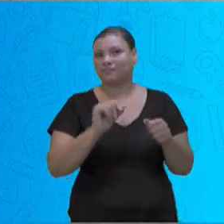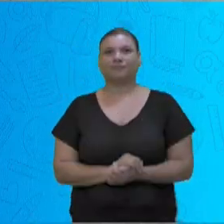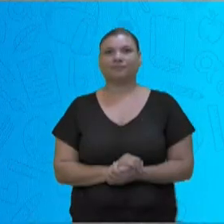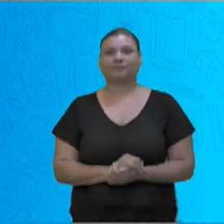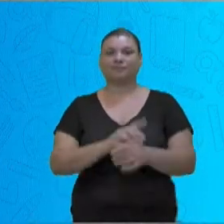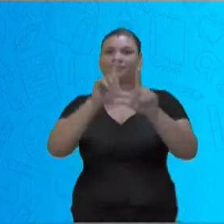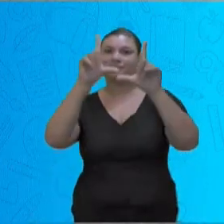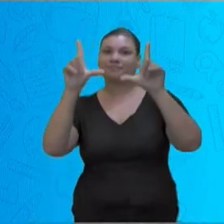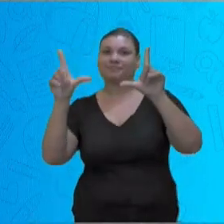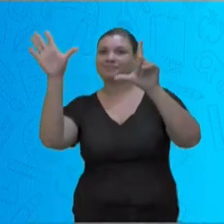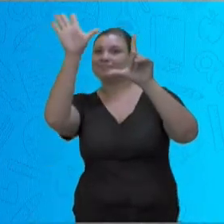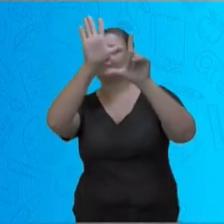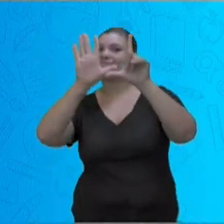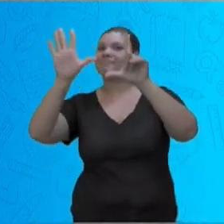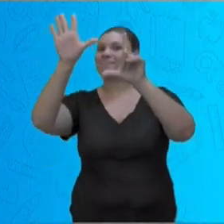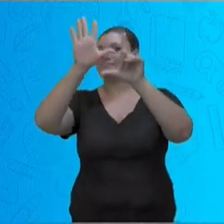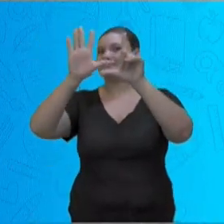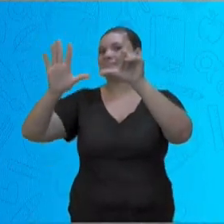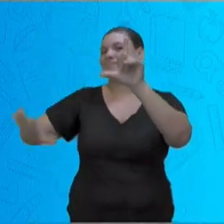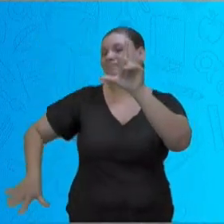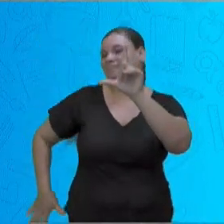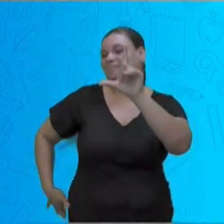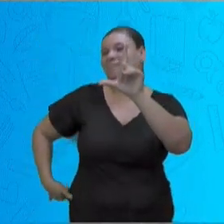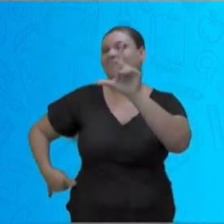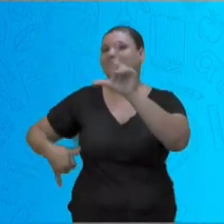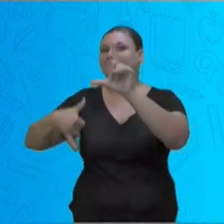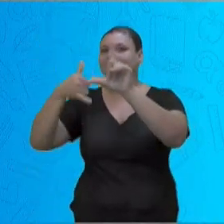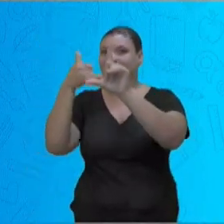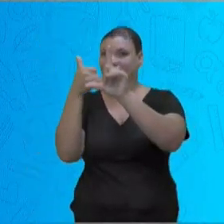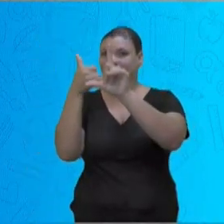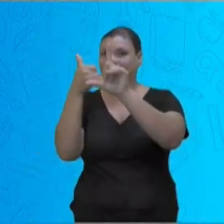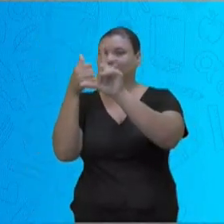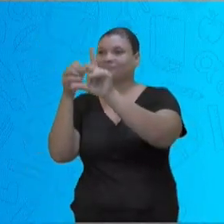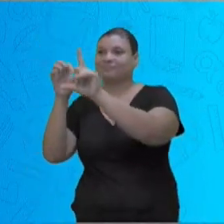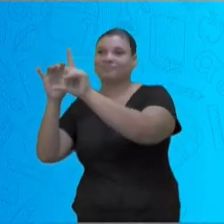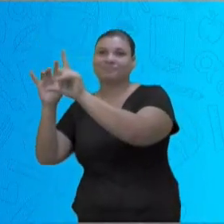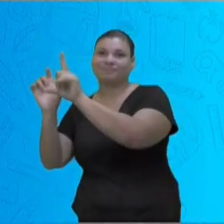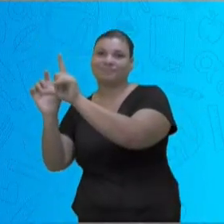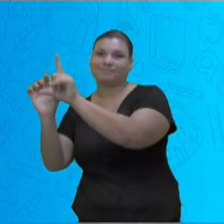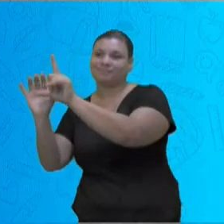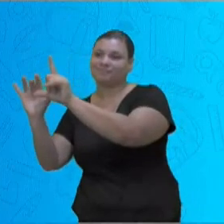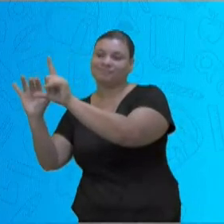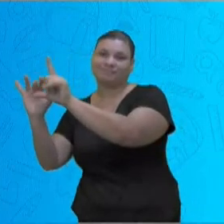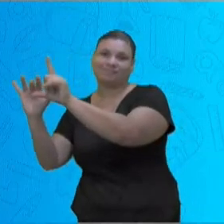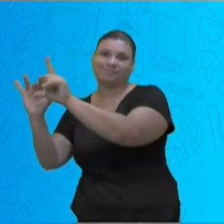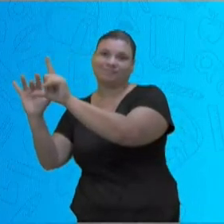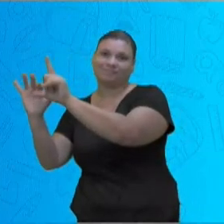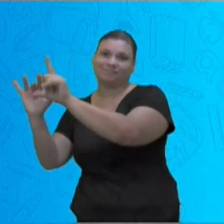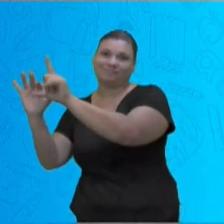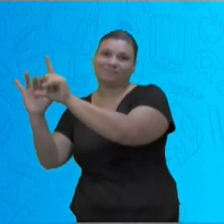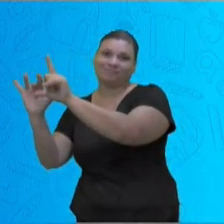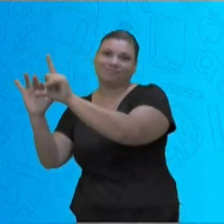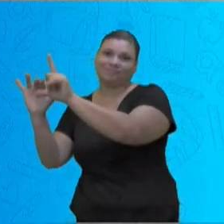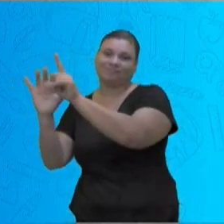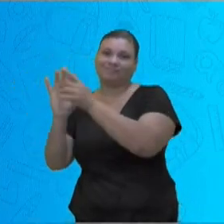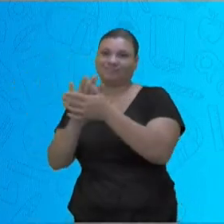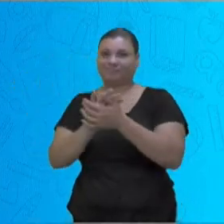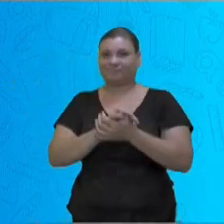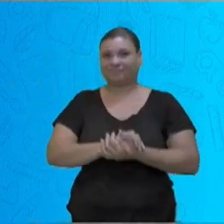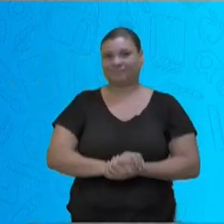plataforma. E para acessar a nossa plataforma SmedGV, basta apontar a câmera do seu celular na imagem que